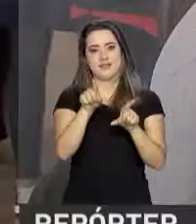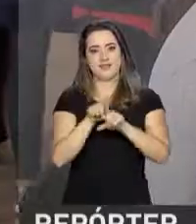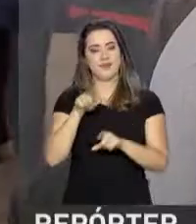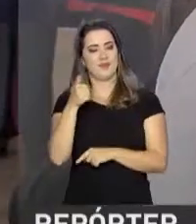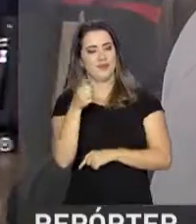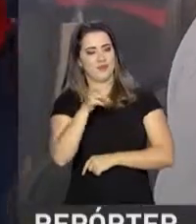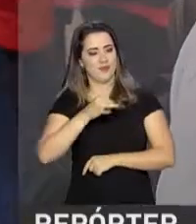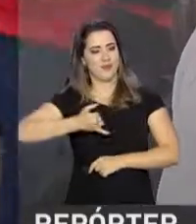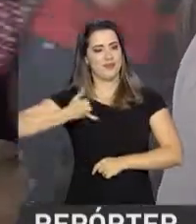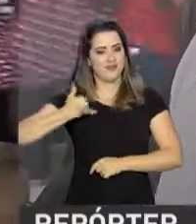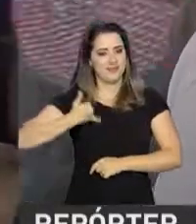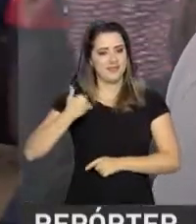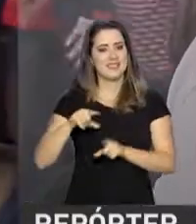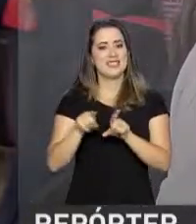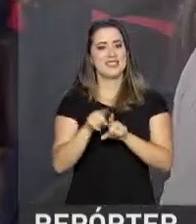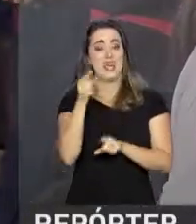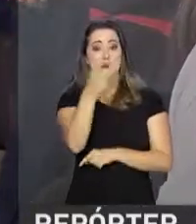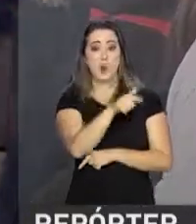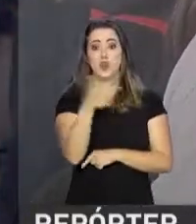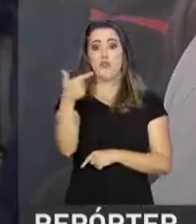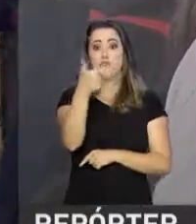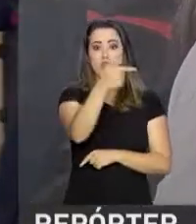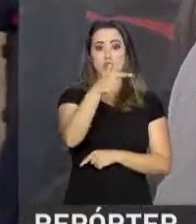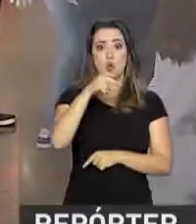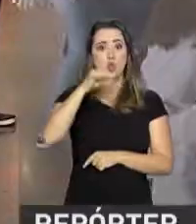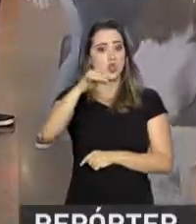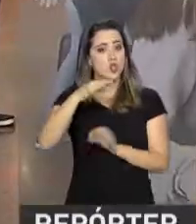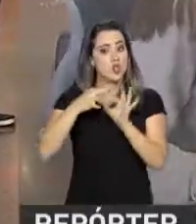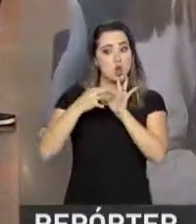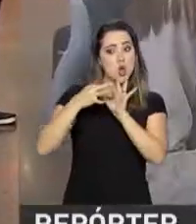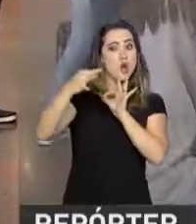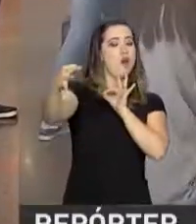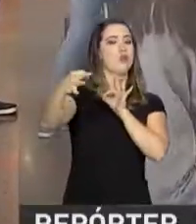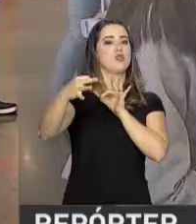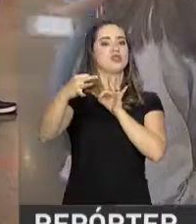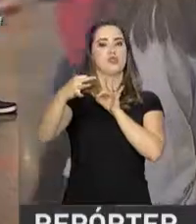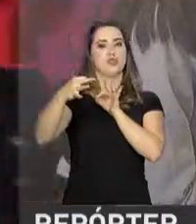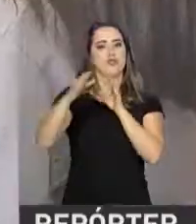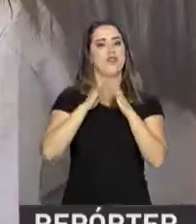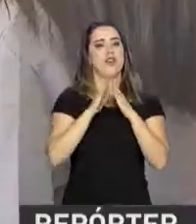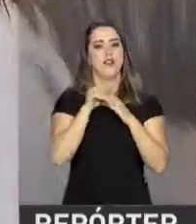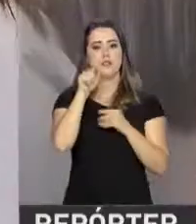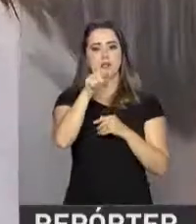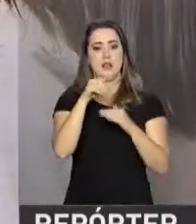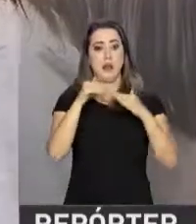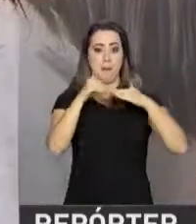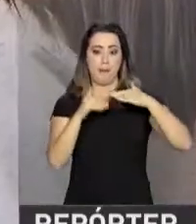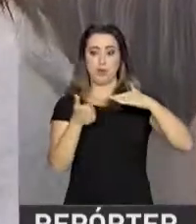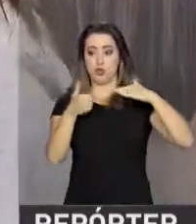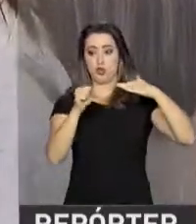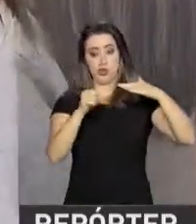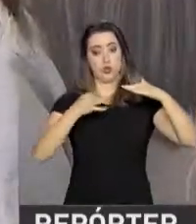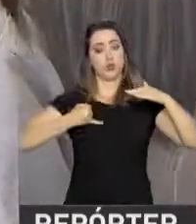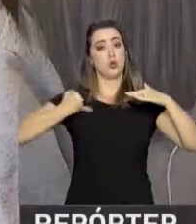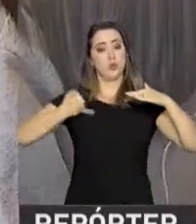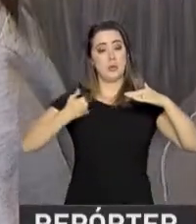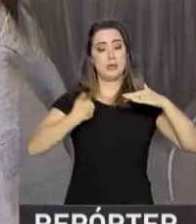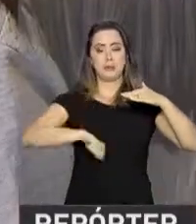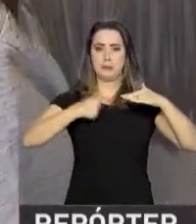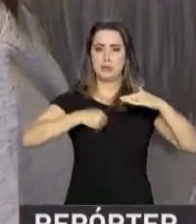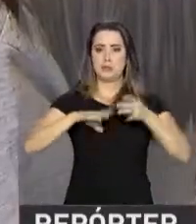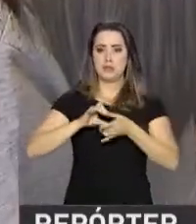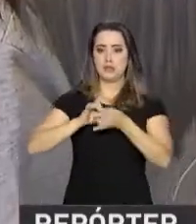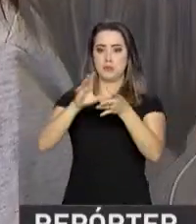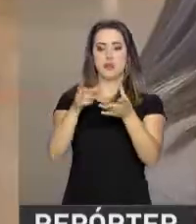16, vão ficar 22 dias longe de casa. Como são menores de idade, precisaram de autorização dos pais para